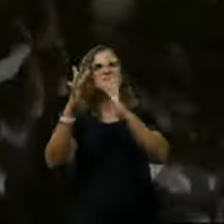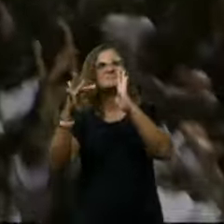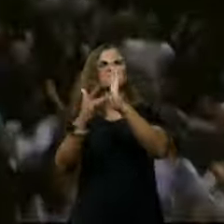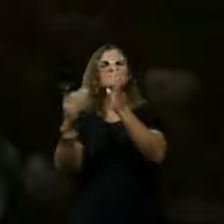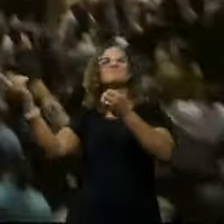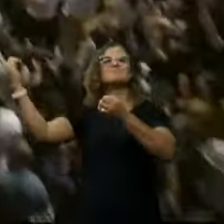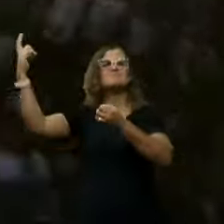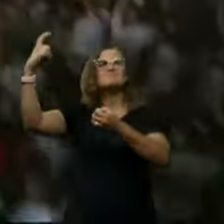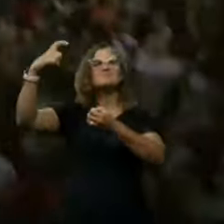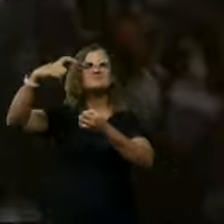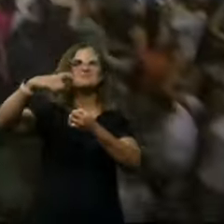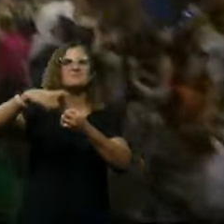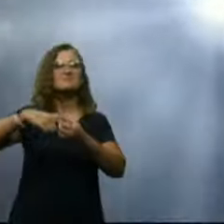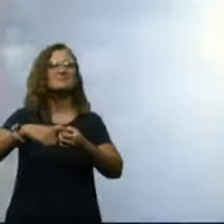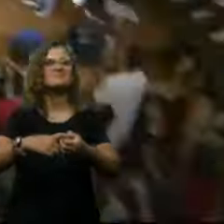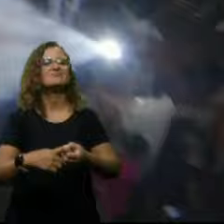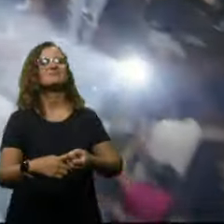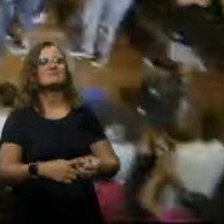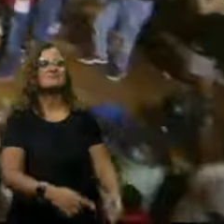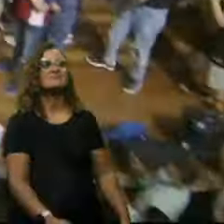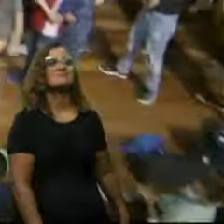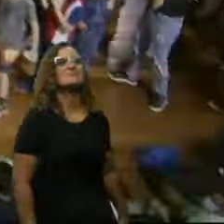E aí